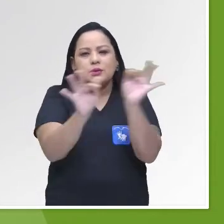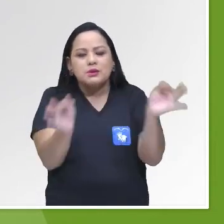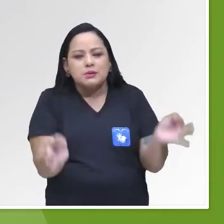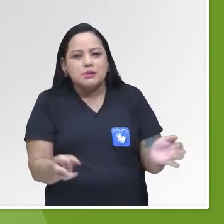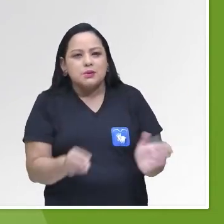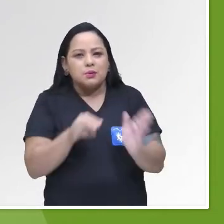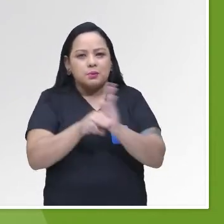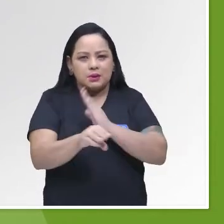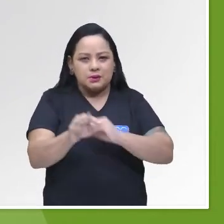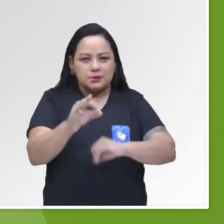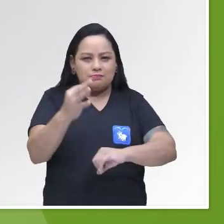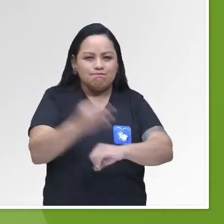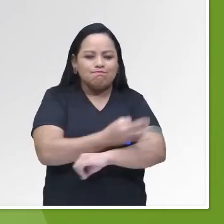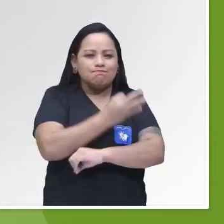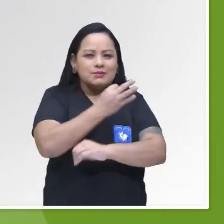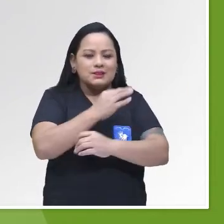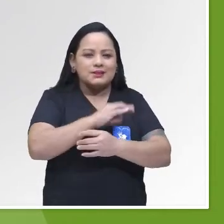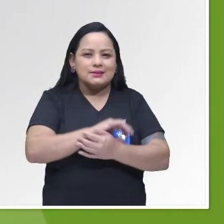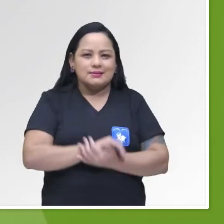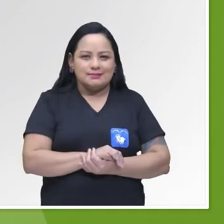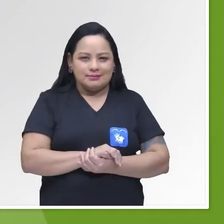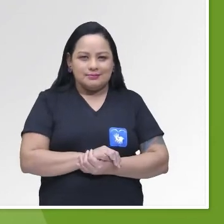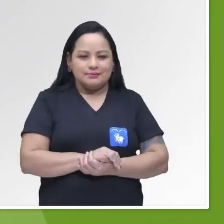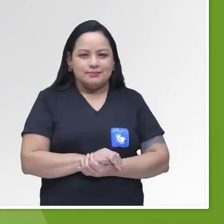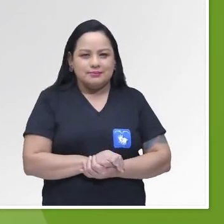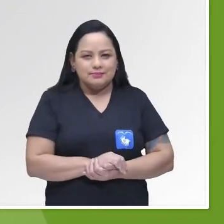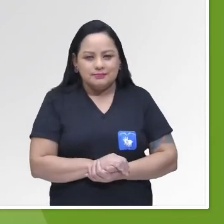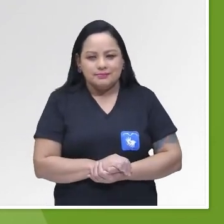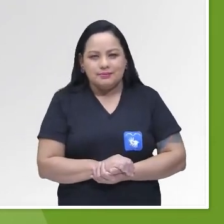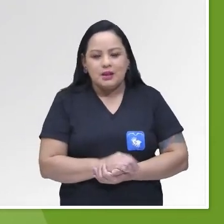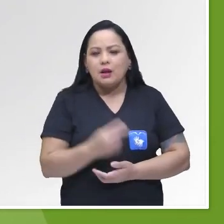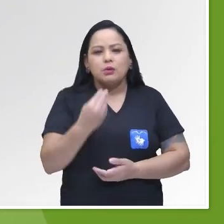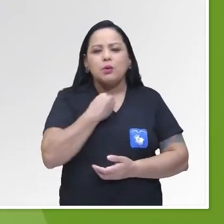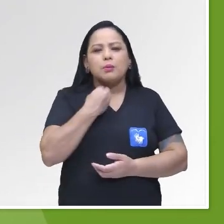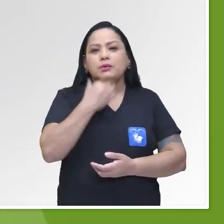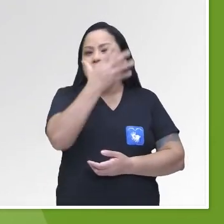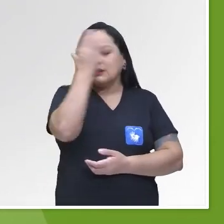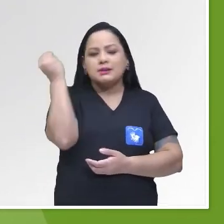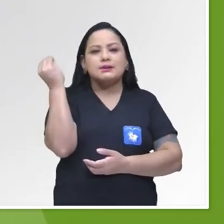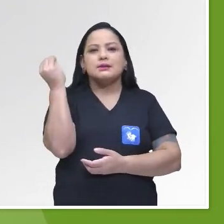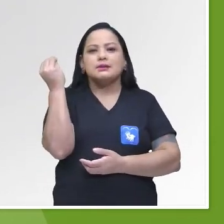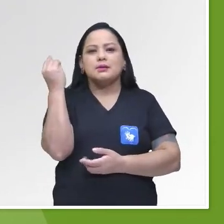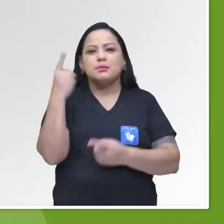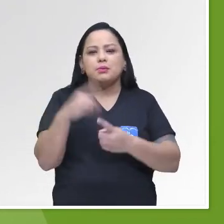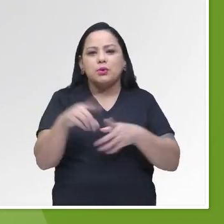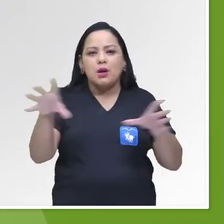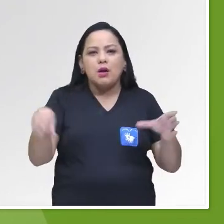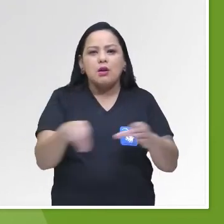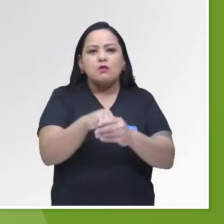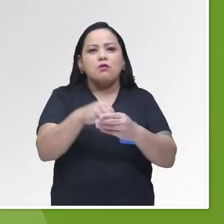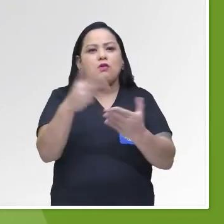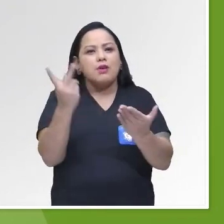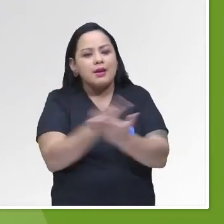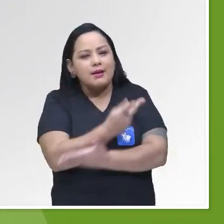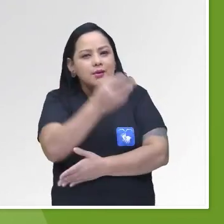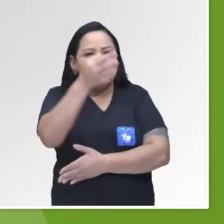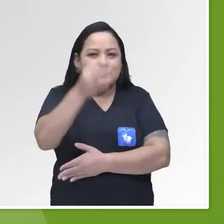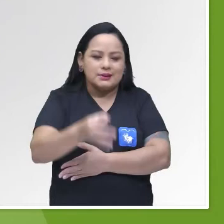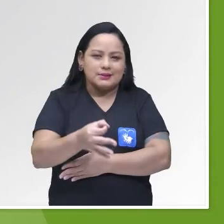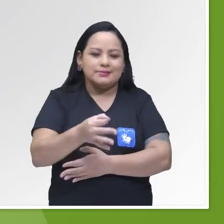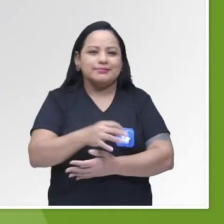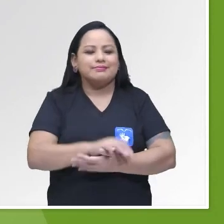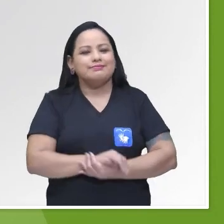método por tentativa, que a gente não pode esquecer que envolve tentativa e